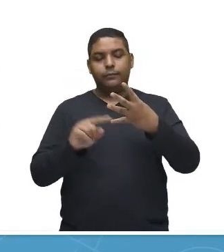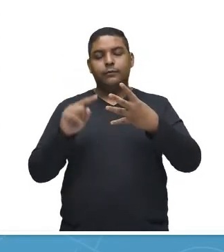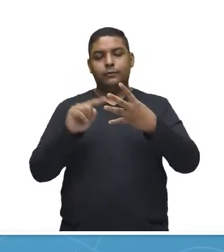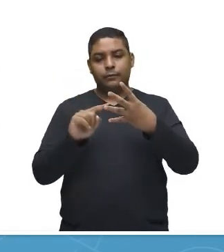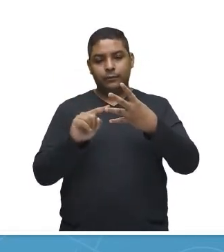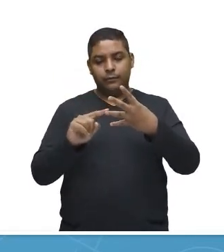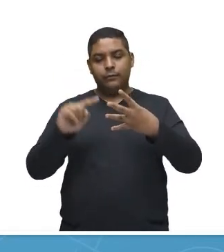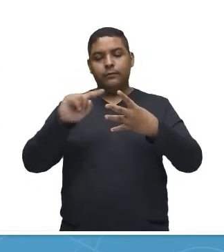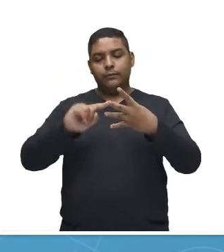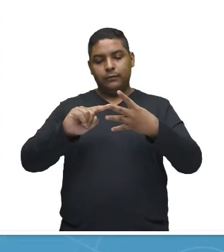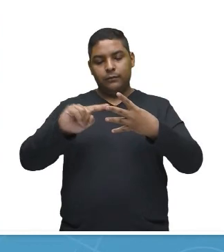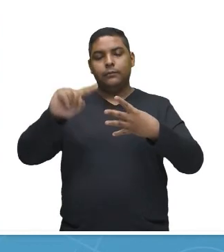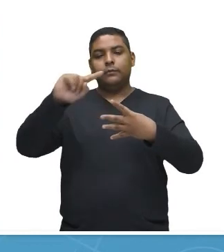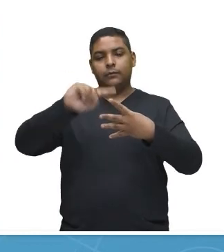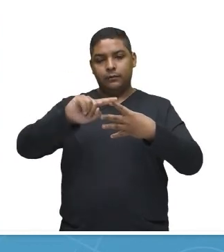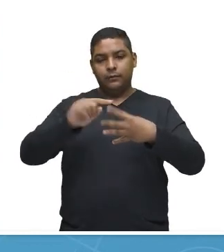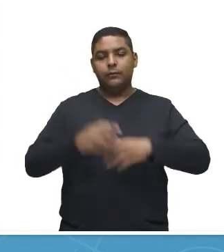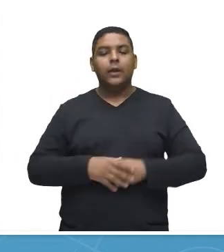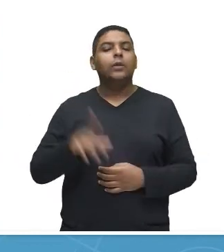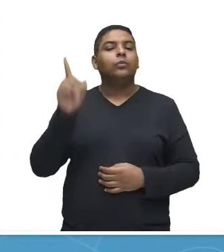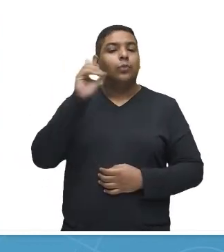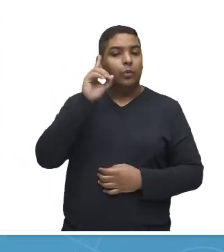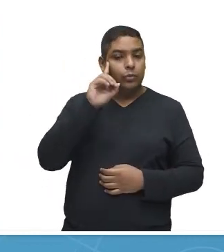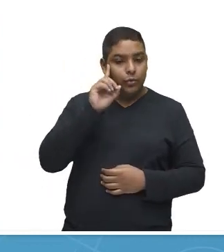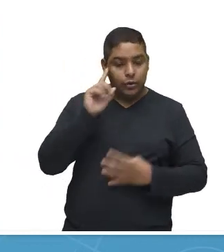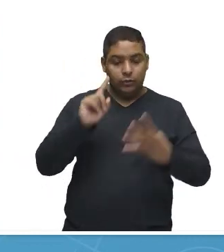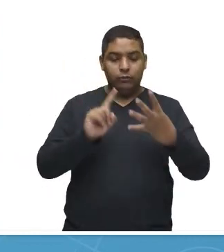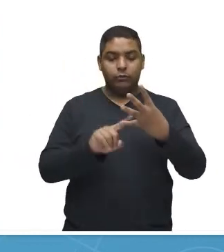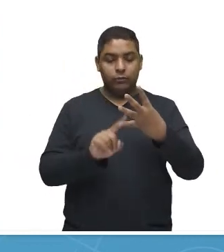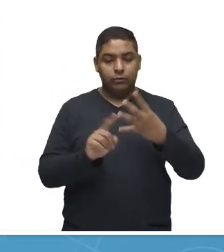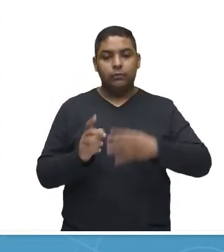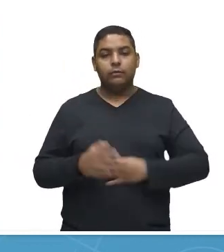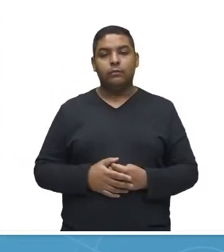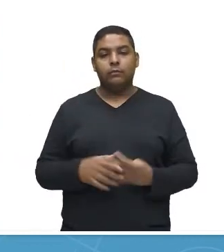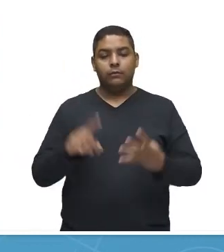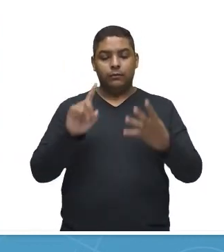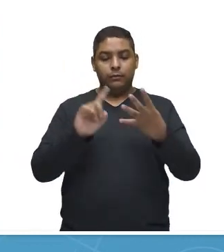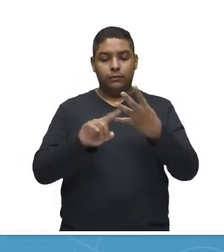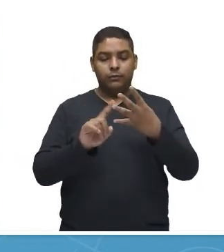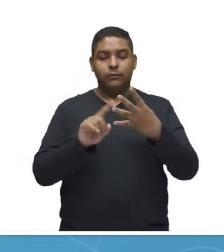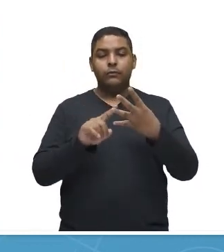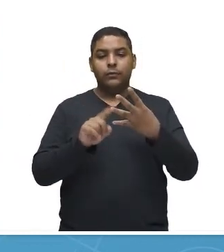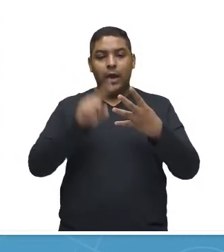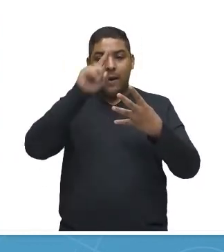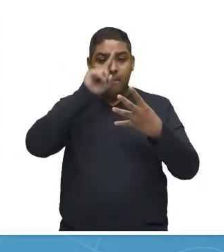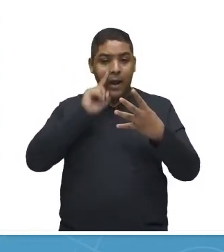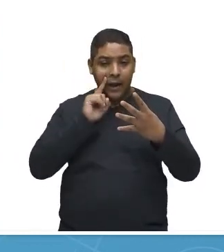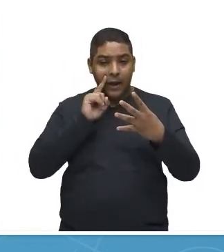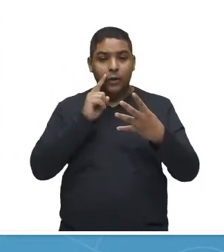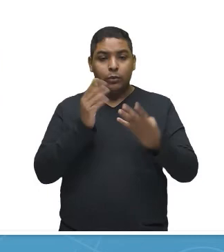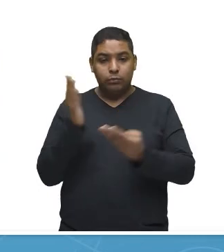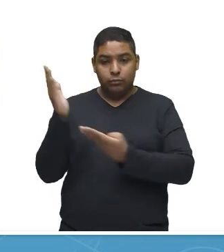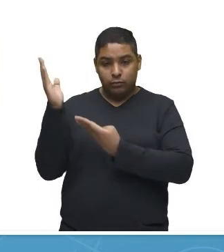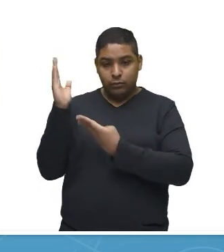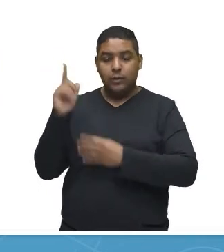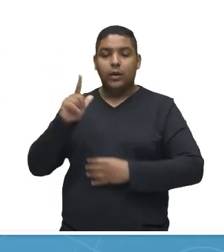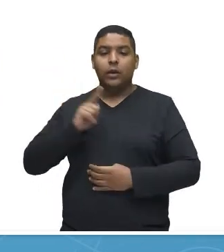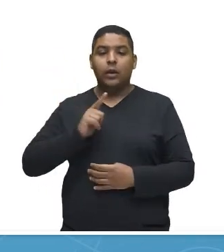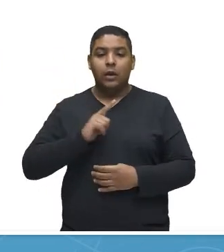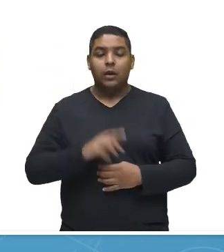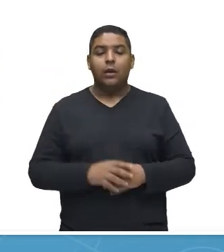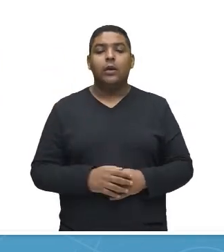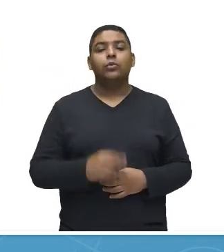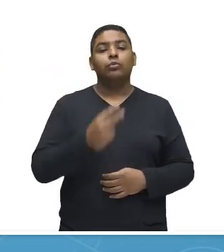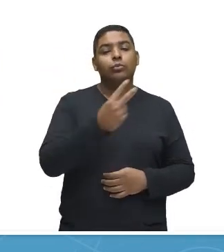dia a dia, todos os dias, né? Mais acima, no segundo degrau, nós temos as aeróbicas, podem ser feitas